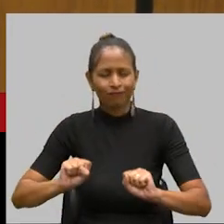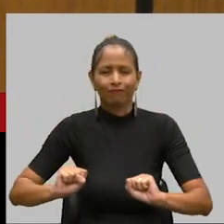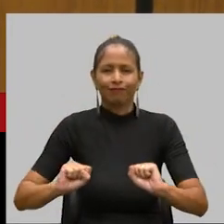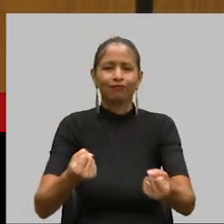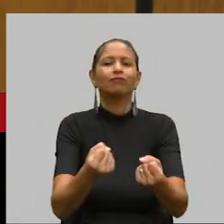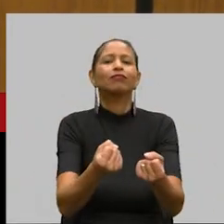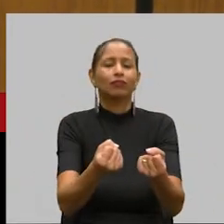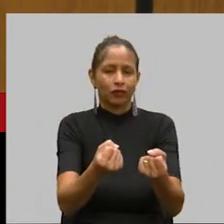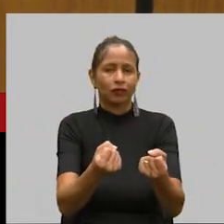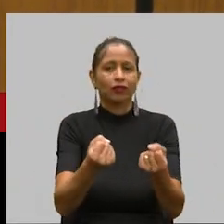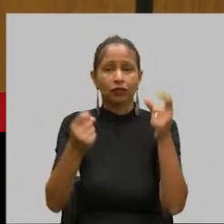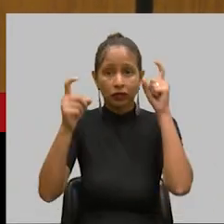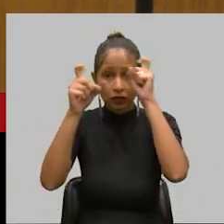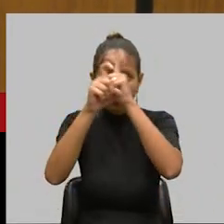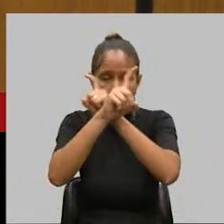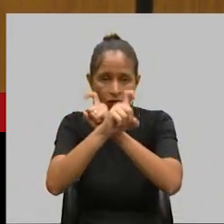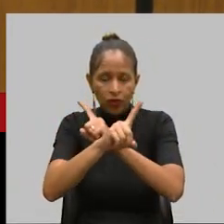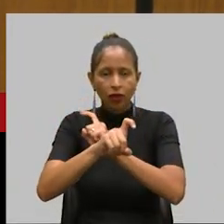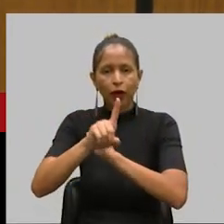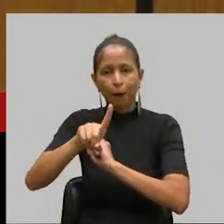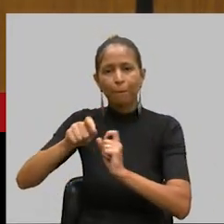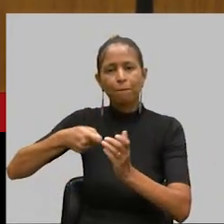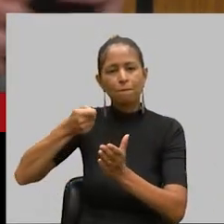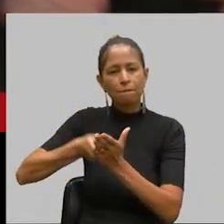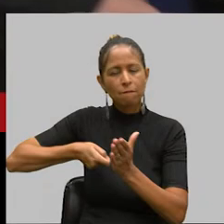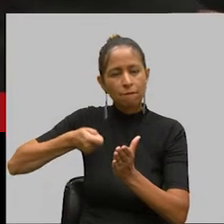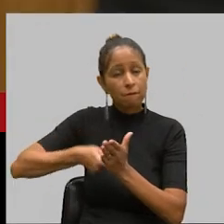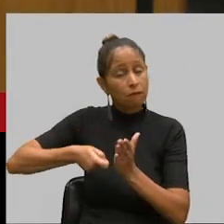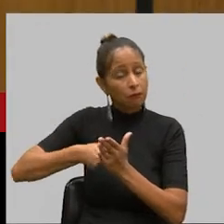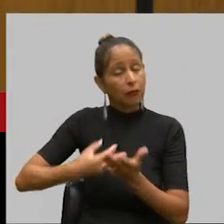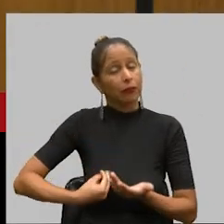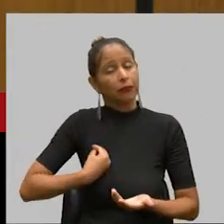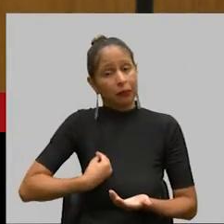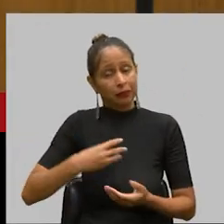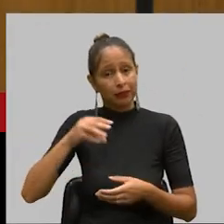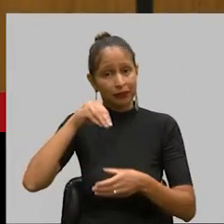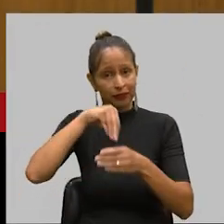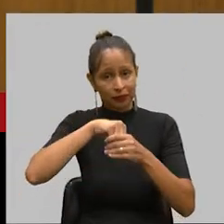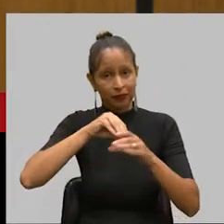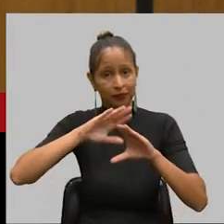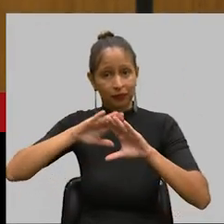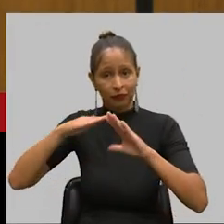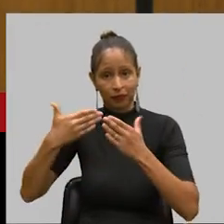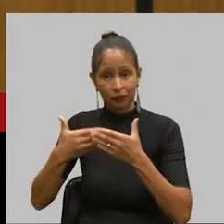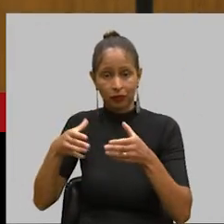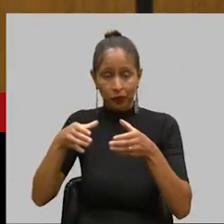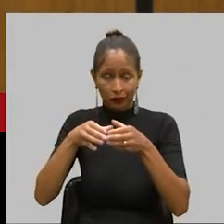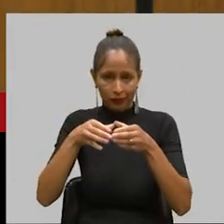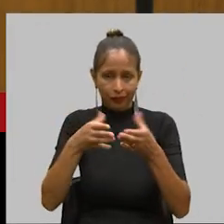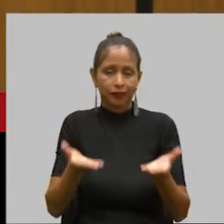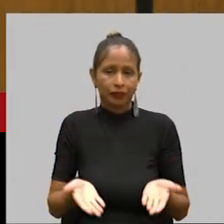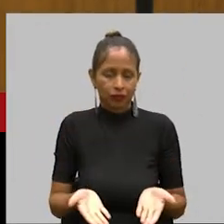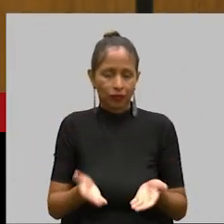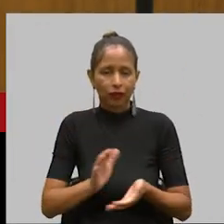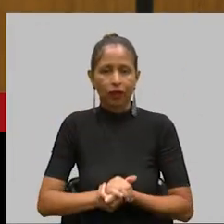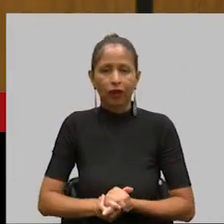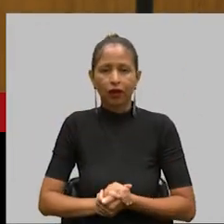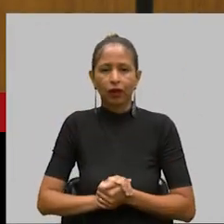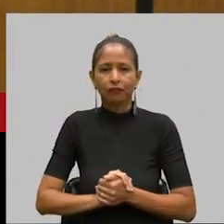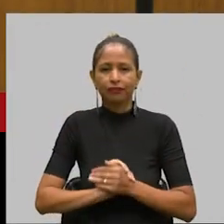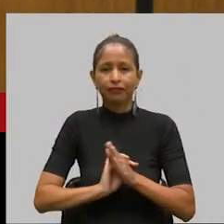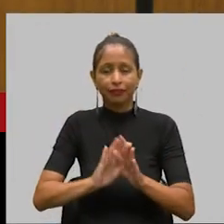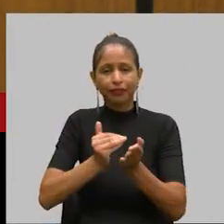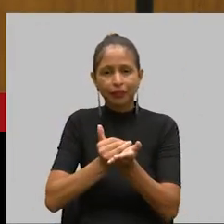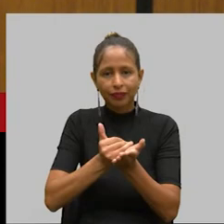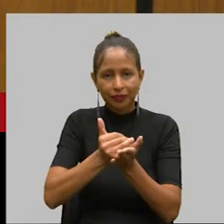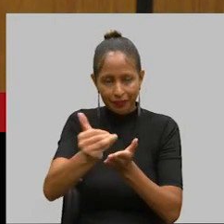as dificuldades que estamos enfrentando dentro das nossas instituições mas de início eu